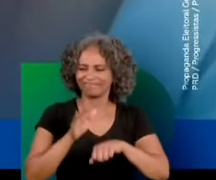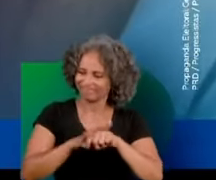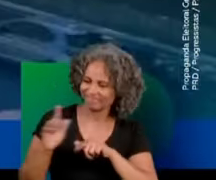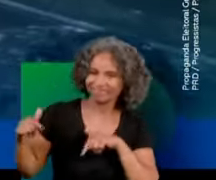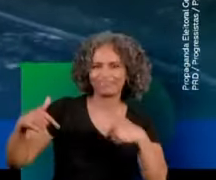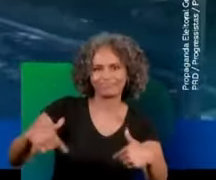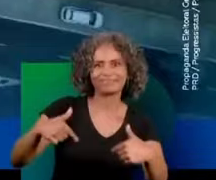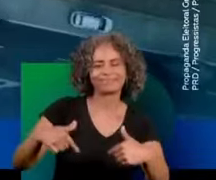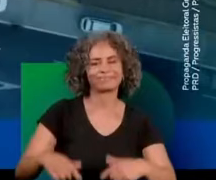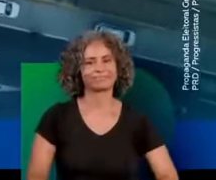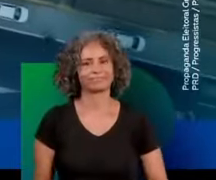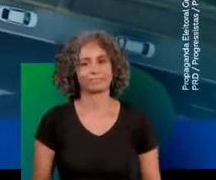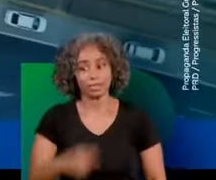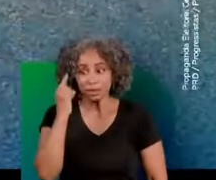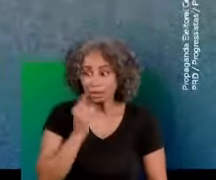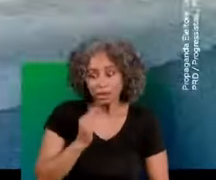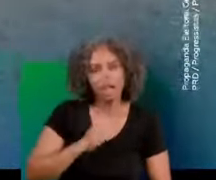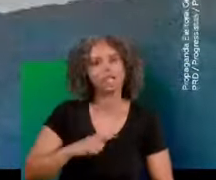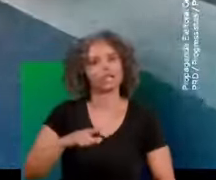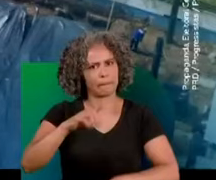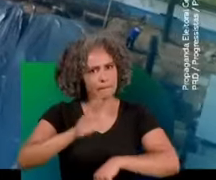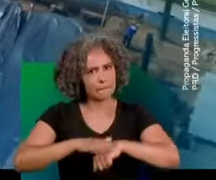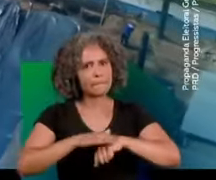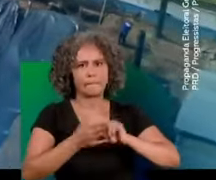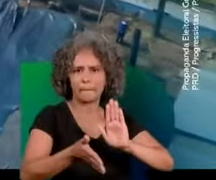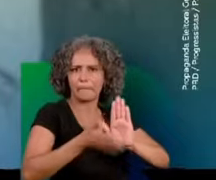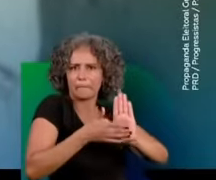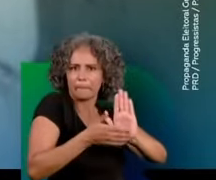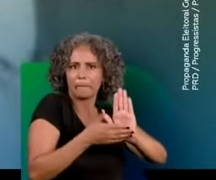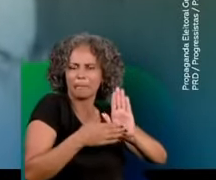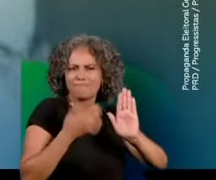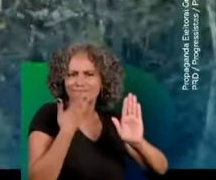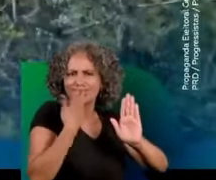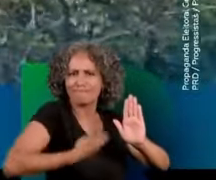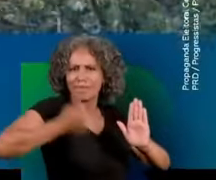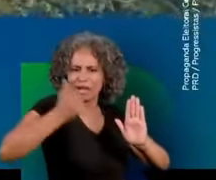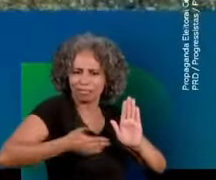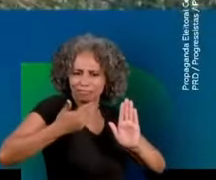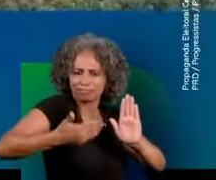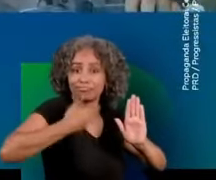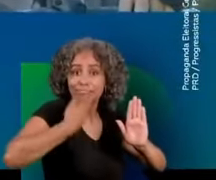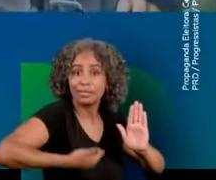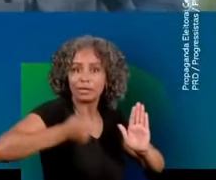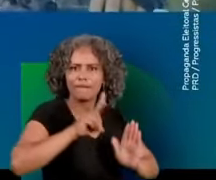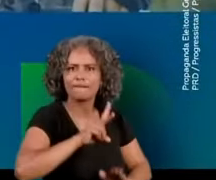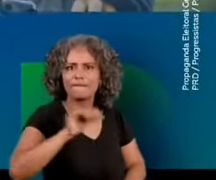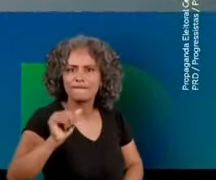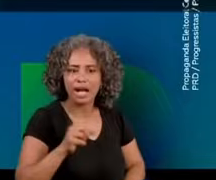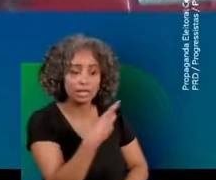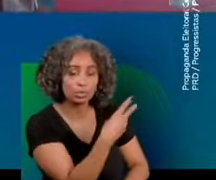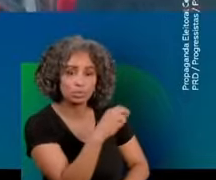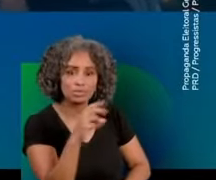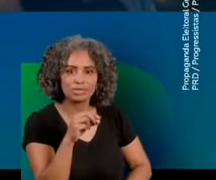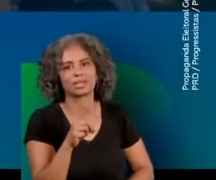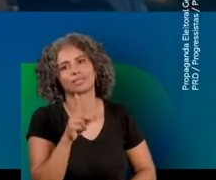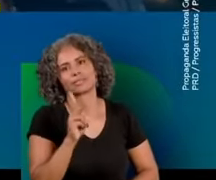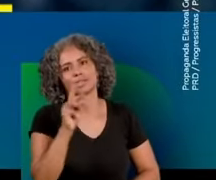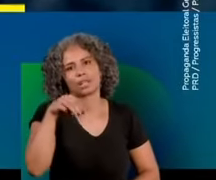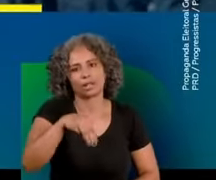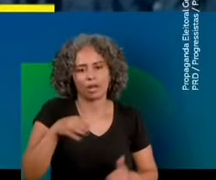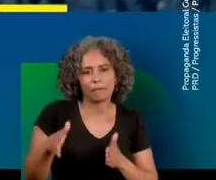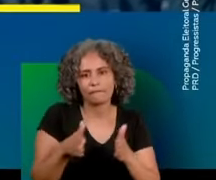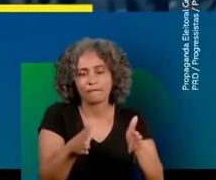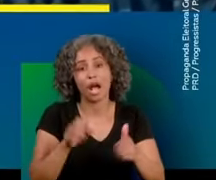Ricardo tem as melhores propostas. Agora é daqui para melhor. Vai fazer mais 200 quilômetros de faixa azul, contratar